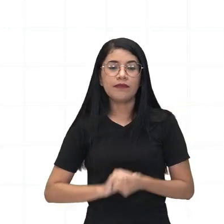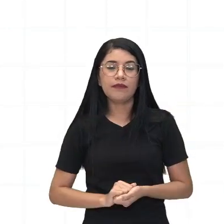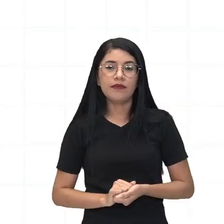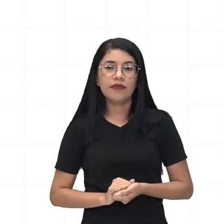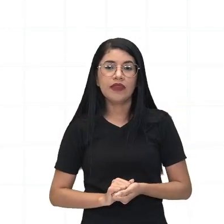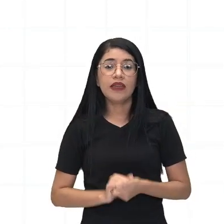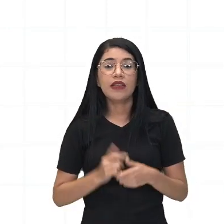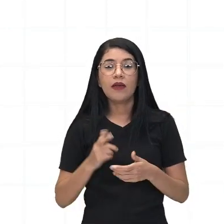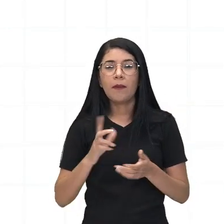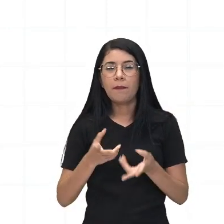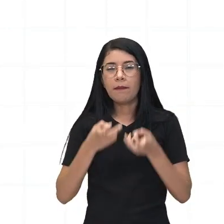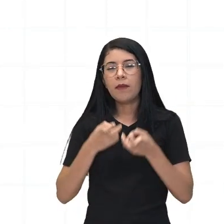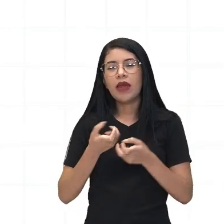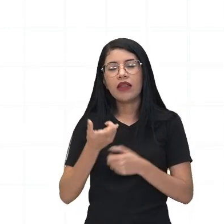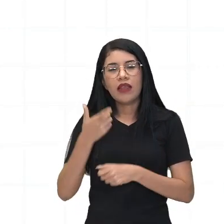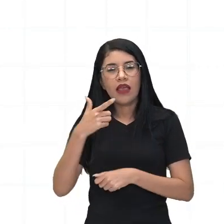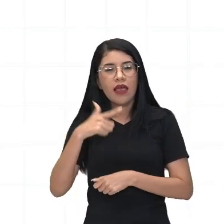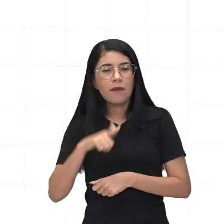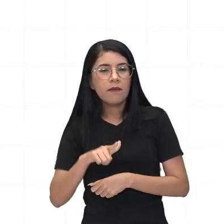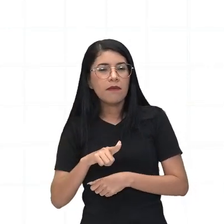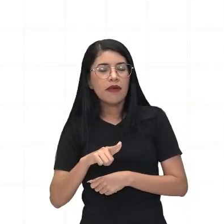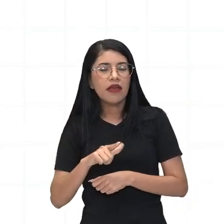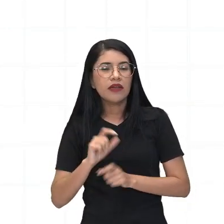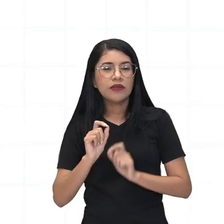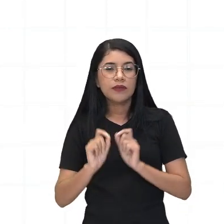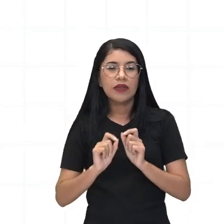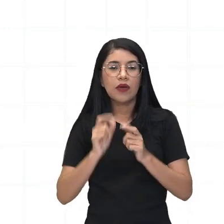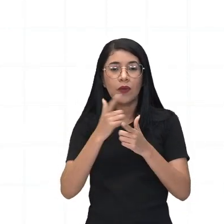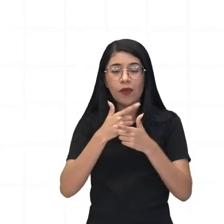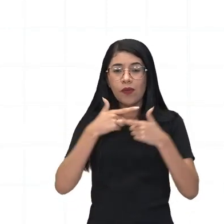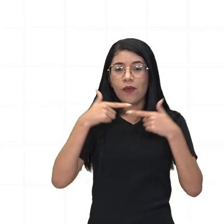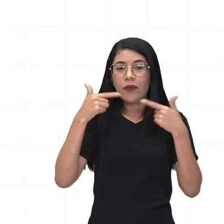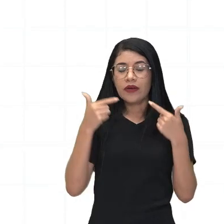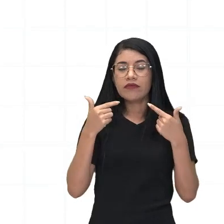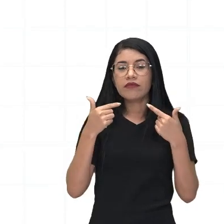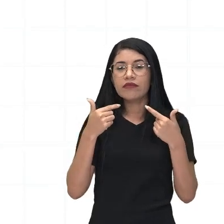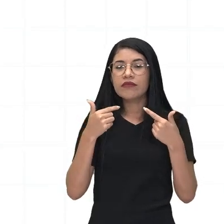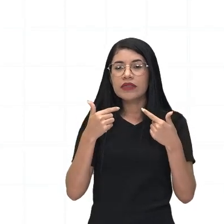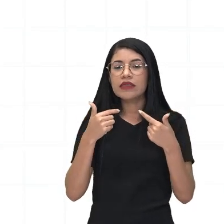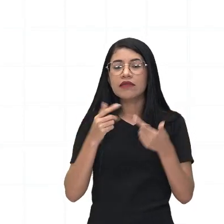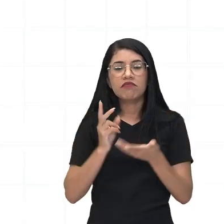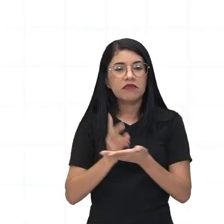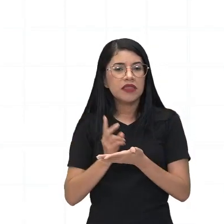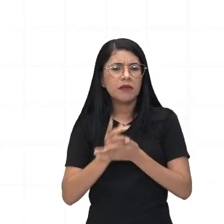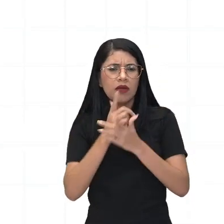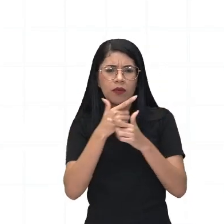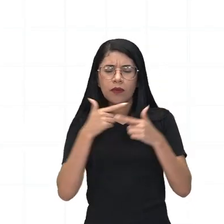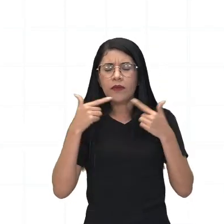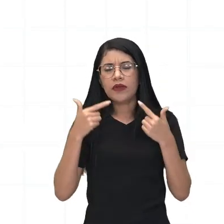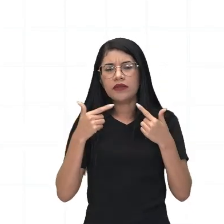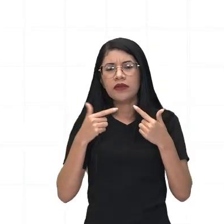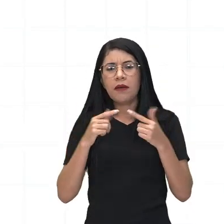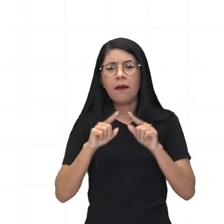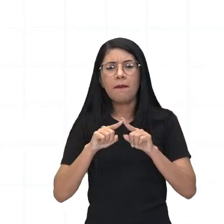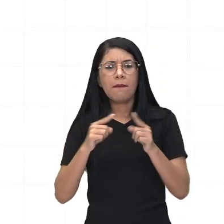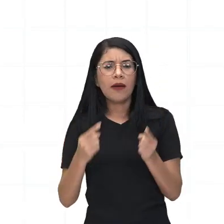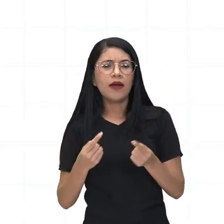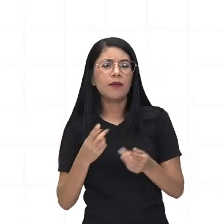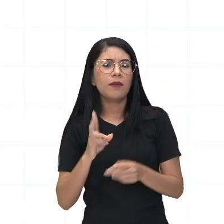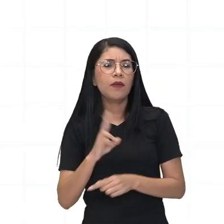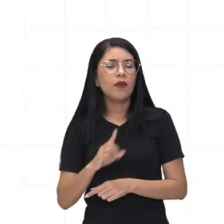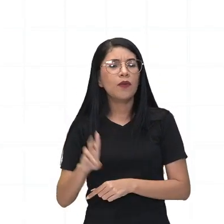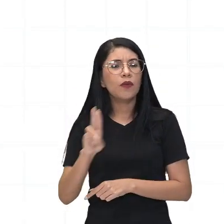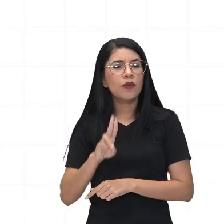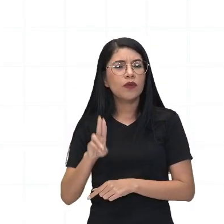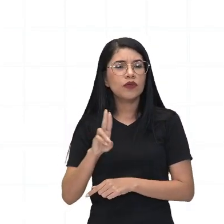a repetição desta ideia de rir, né? Você vai rir sempre o seu riso. Porém, por que será que ele